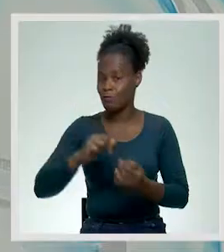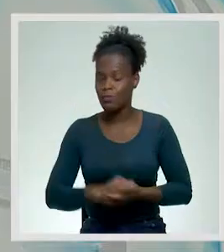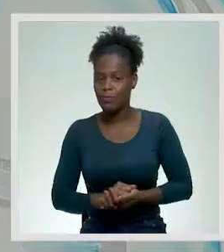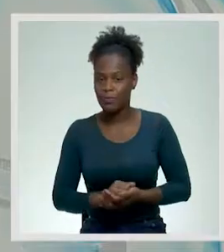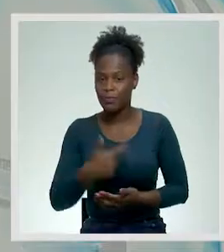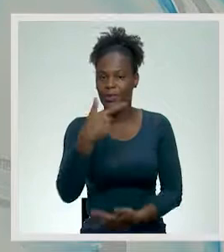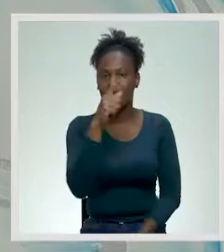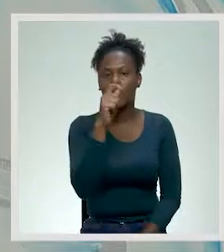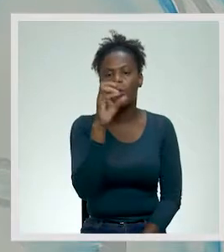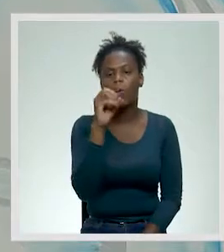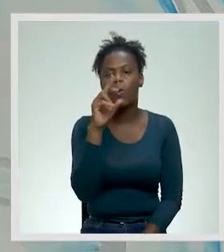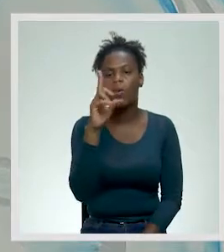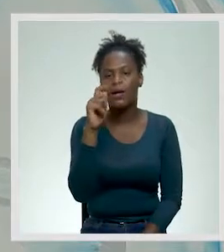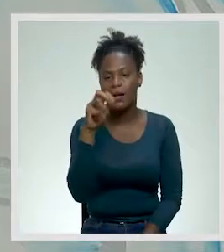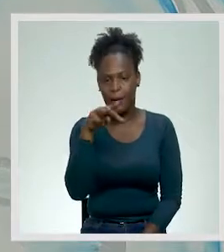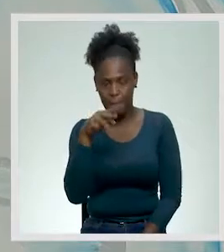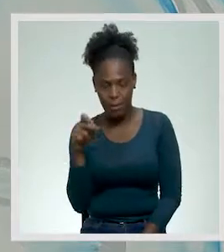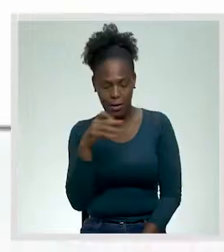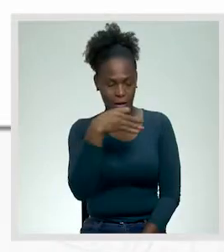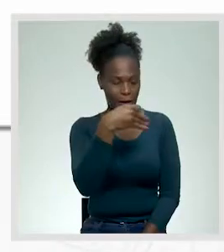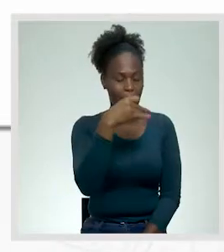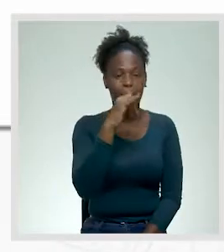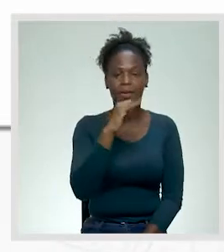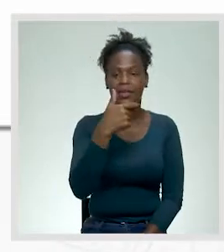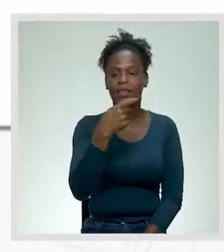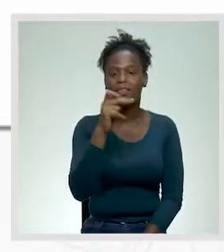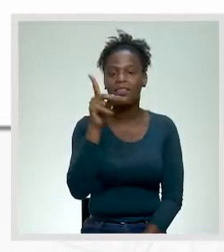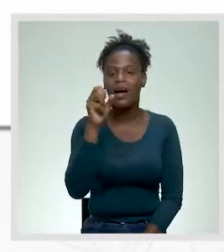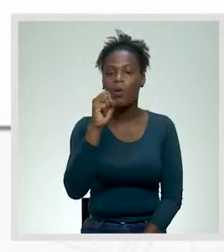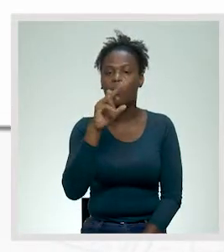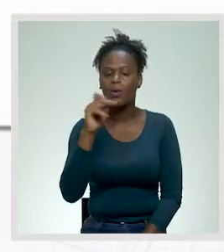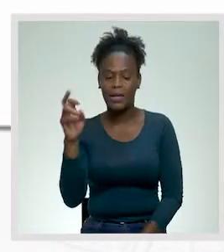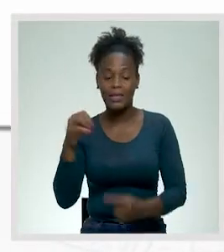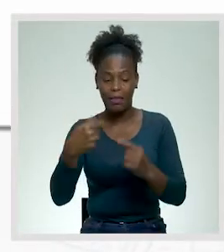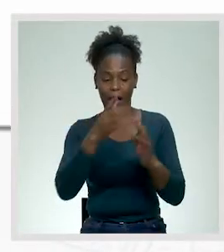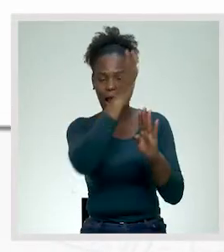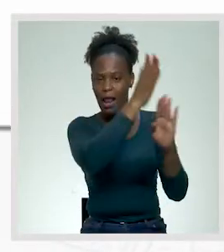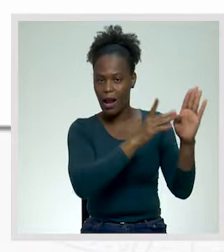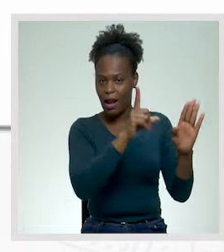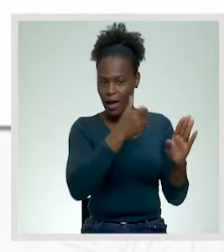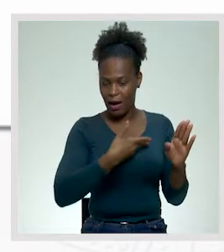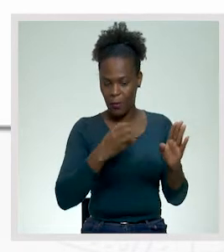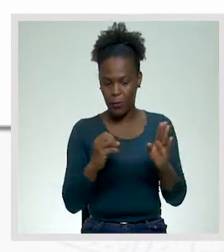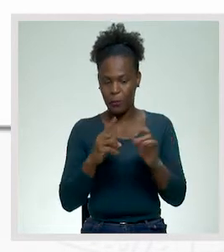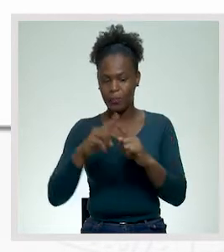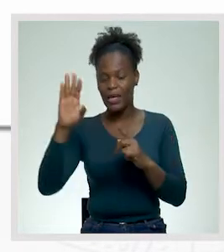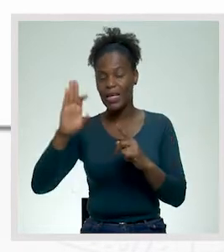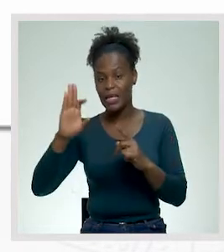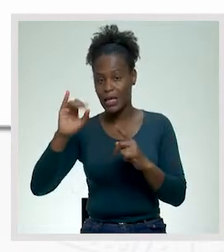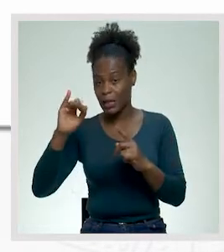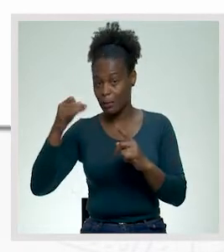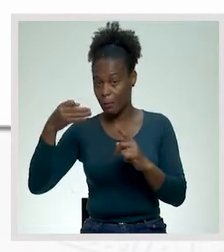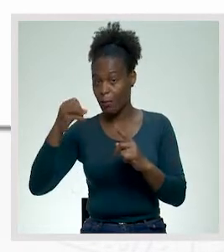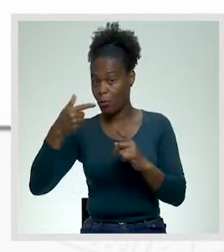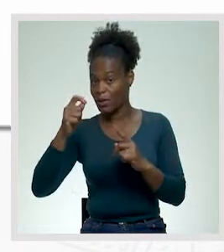Teorema de Pitágoras. Lados, hipotenusa e catetos. A hipotenusa